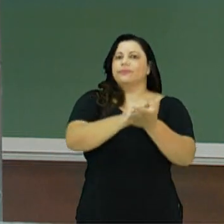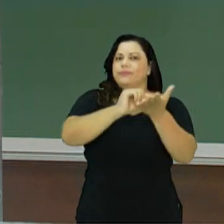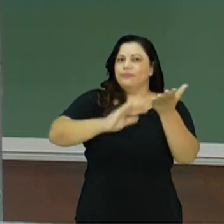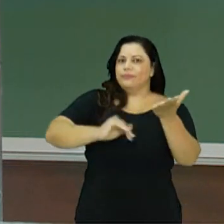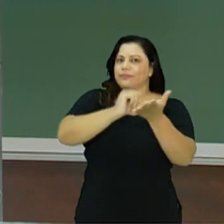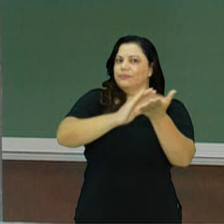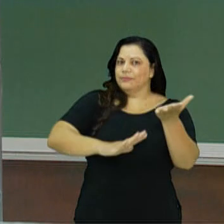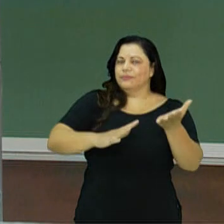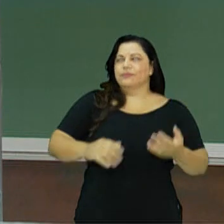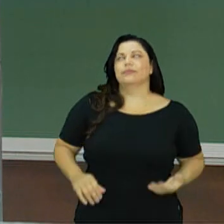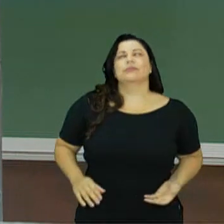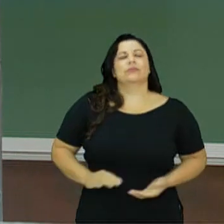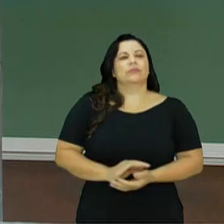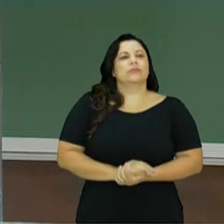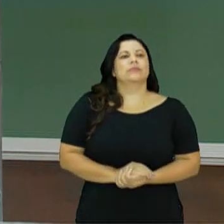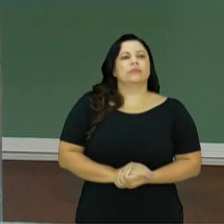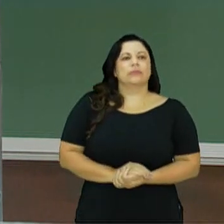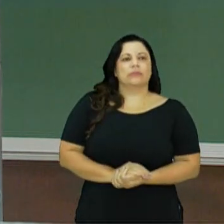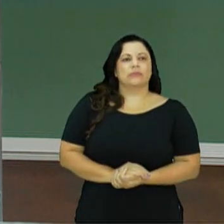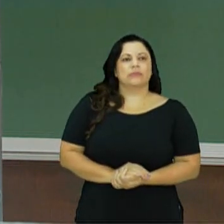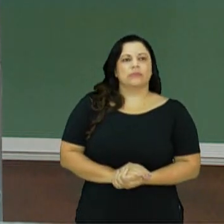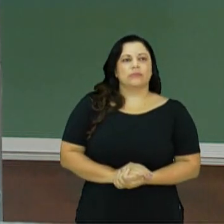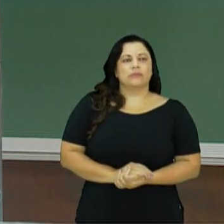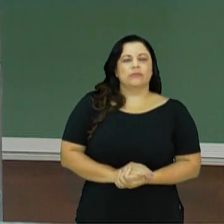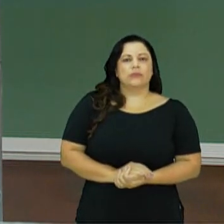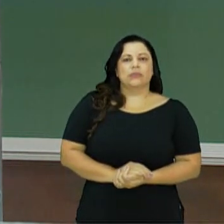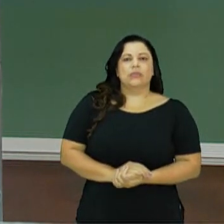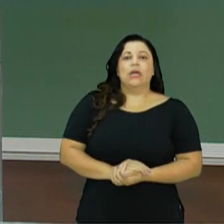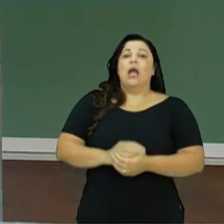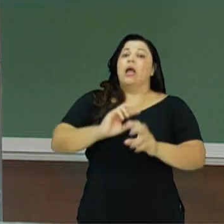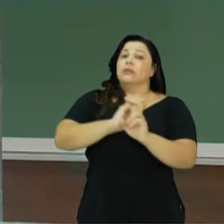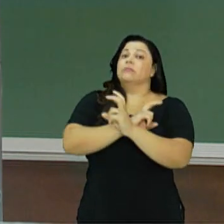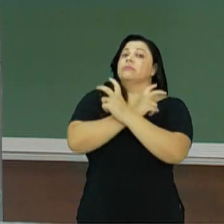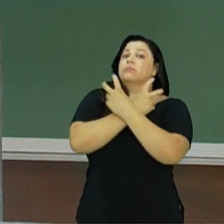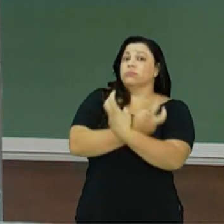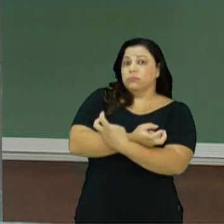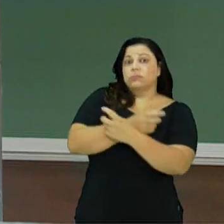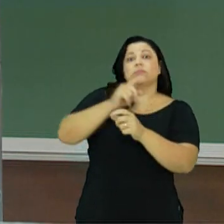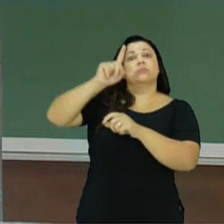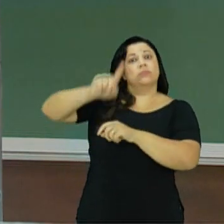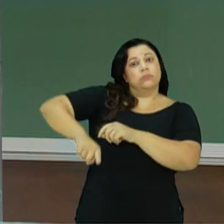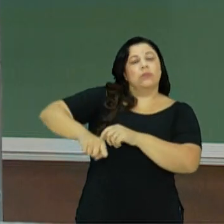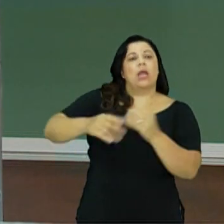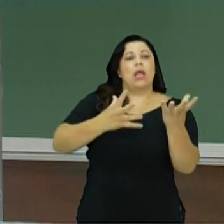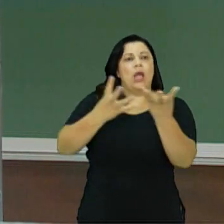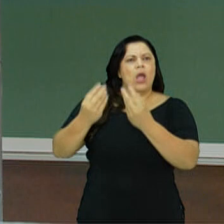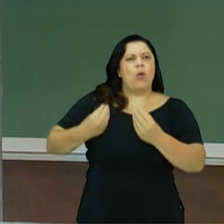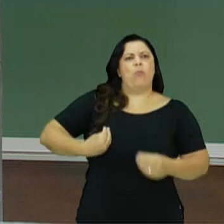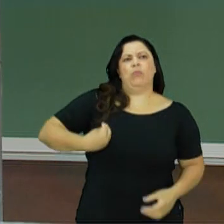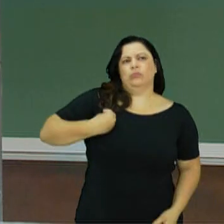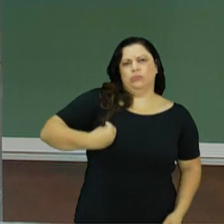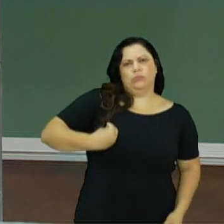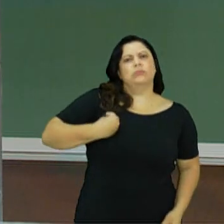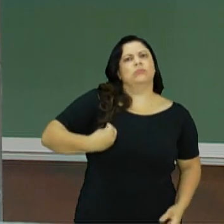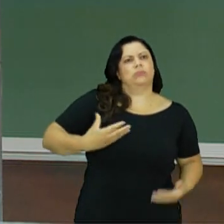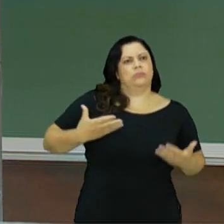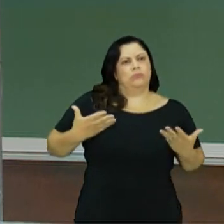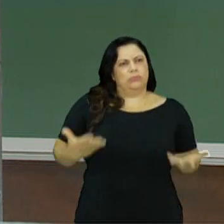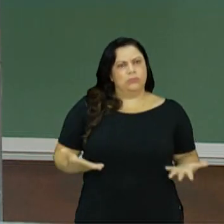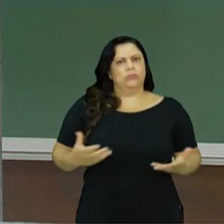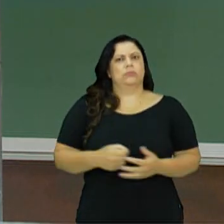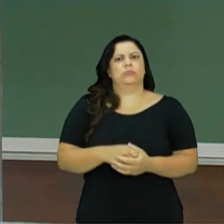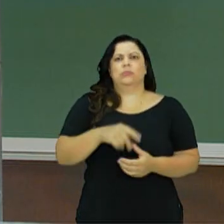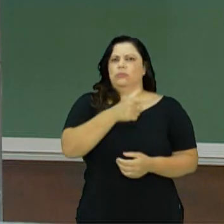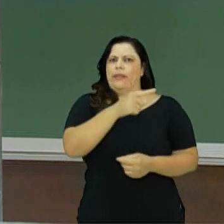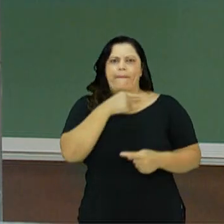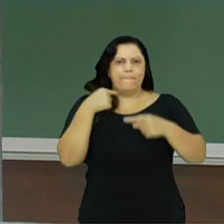já emendado aqui no quiz. O tecido ósseo, apesar do que muitos pensam, é também um tecido vivo, aquilo que eu falei, não é células mortas, não